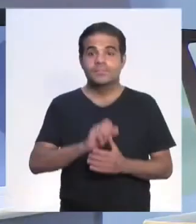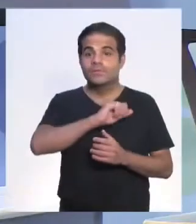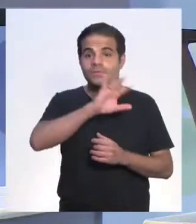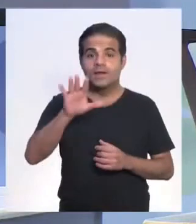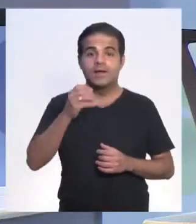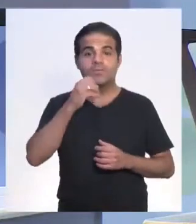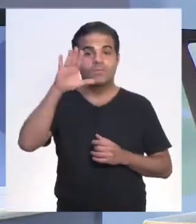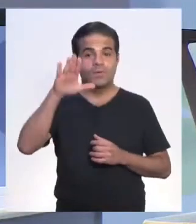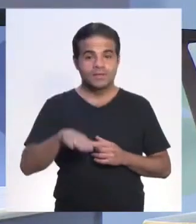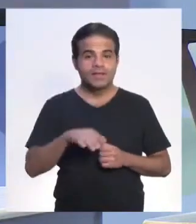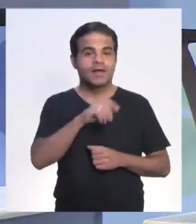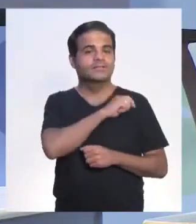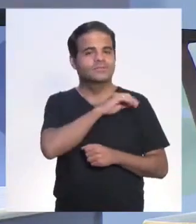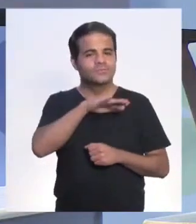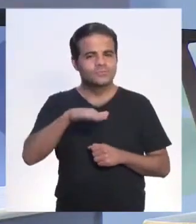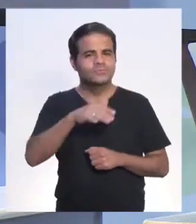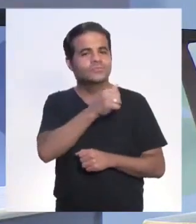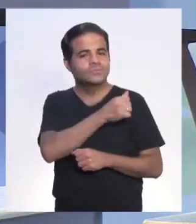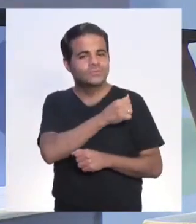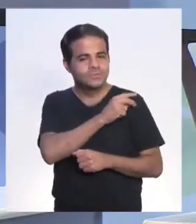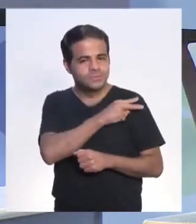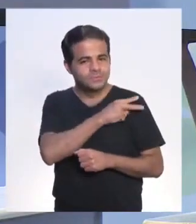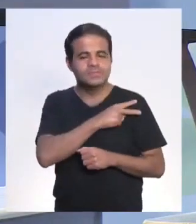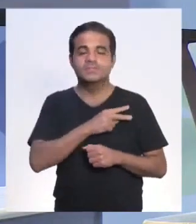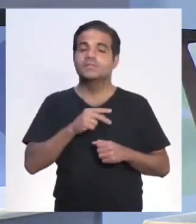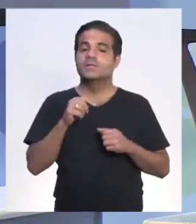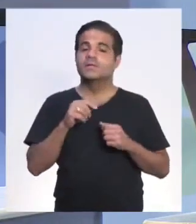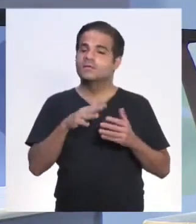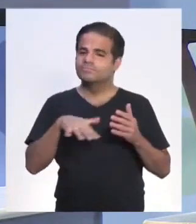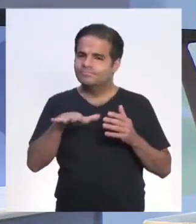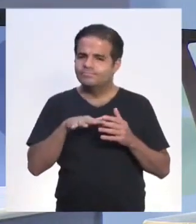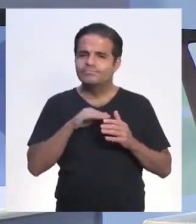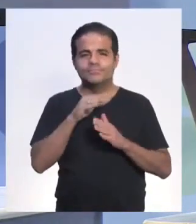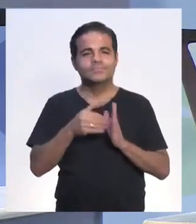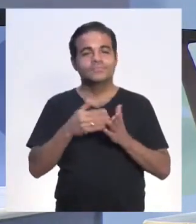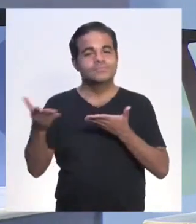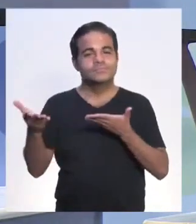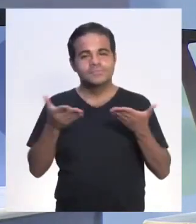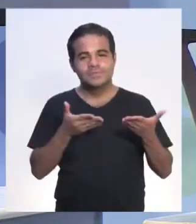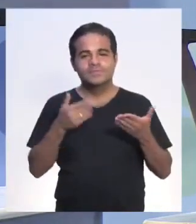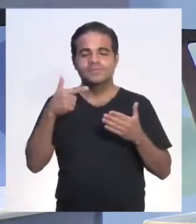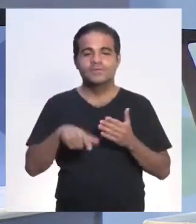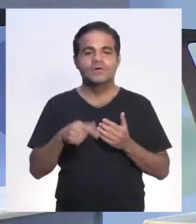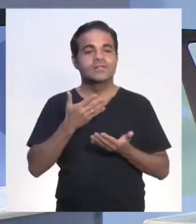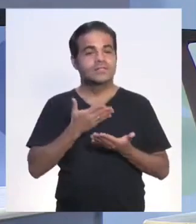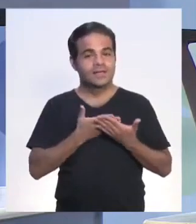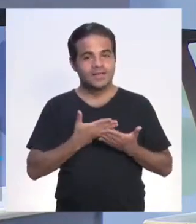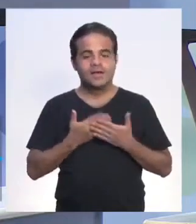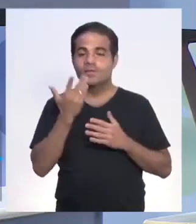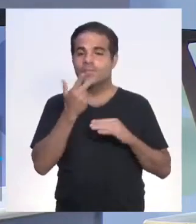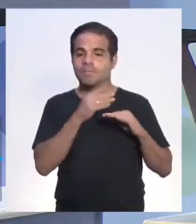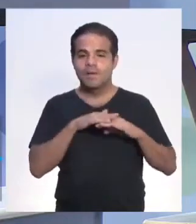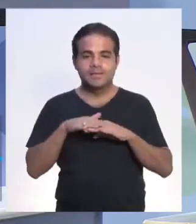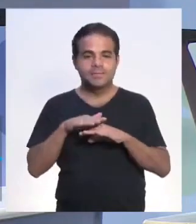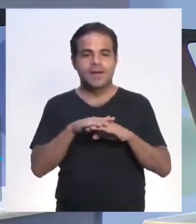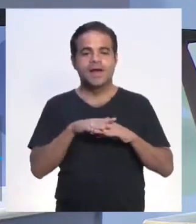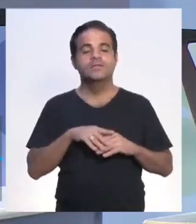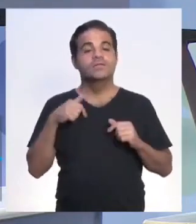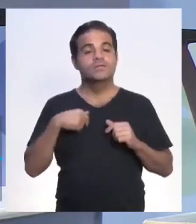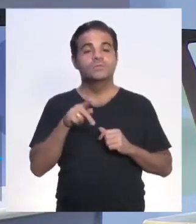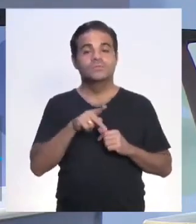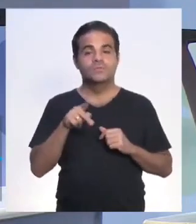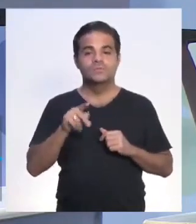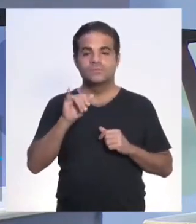Olá, boa tarde, alunos da segunda série do ensino médio. Sejam todos bem-vindos à nossa aula de matemática. Eu